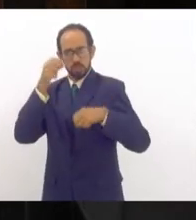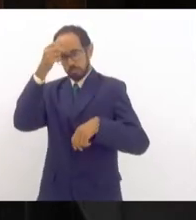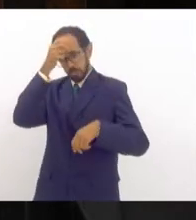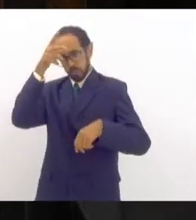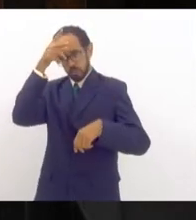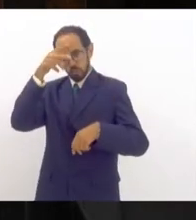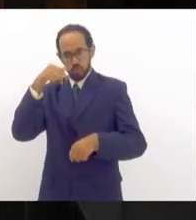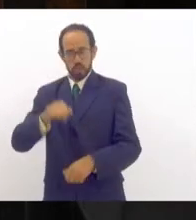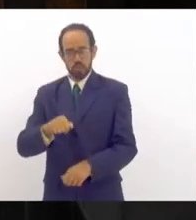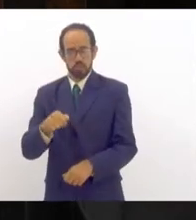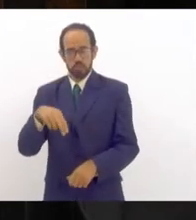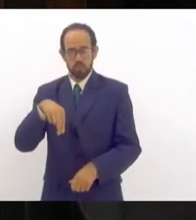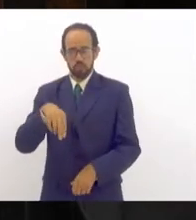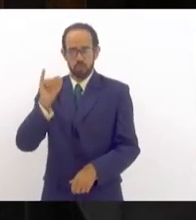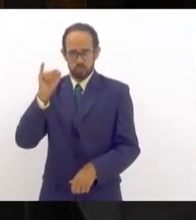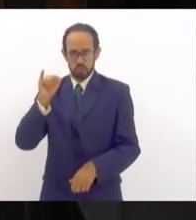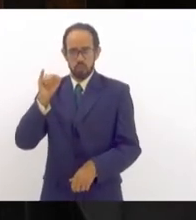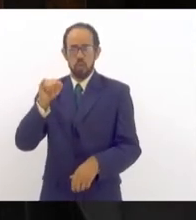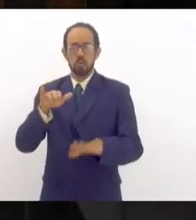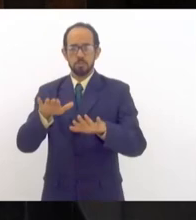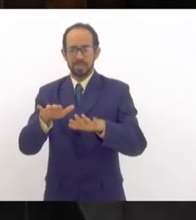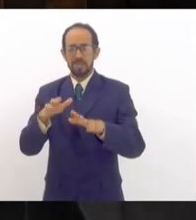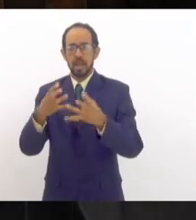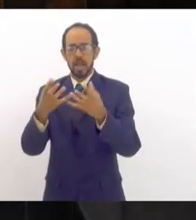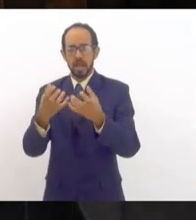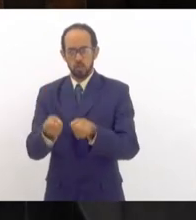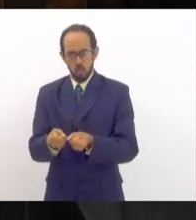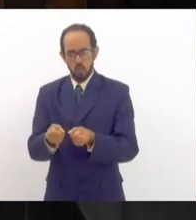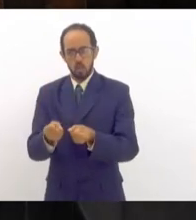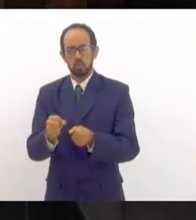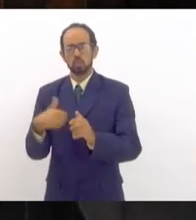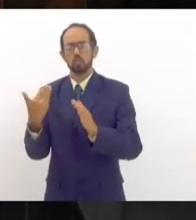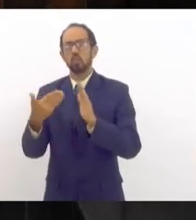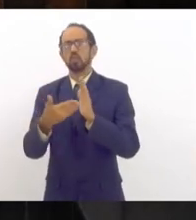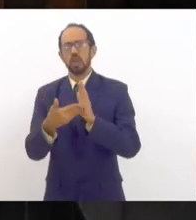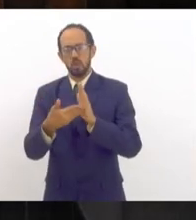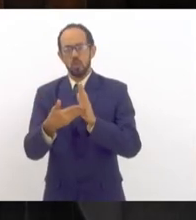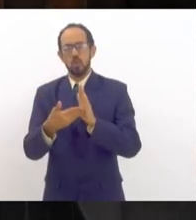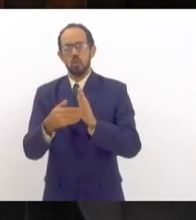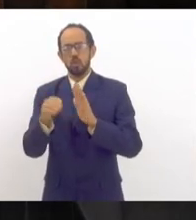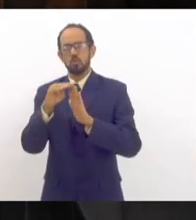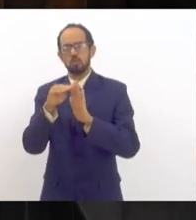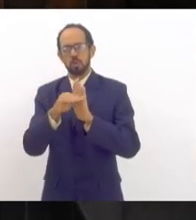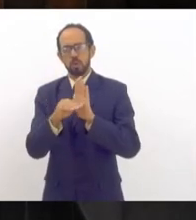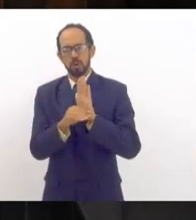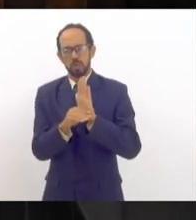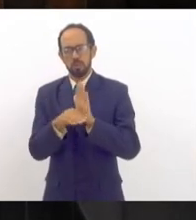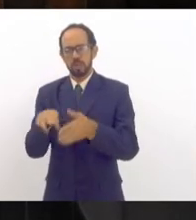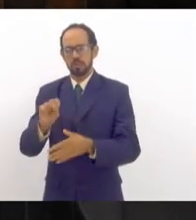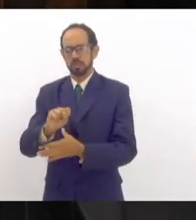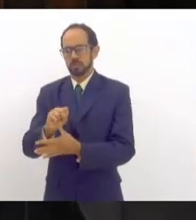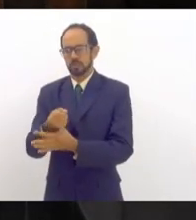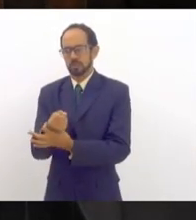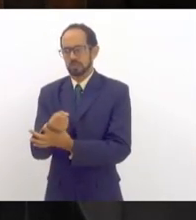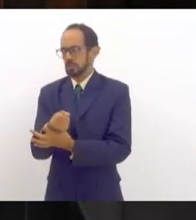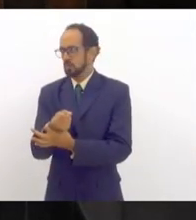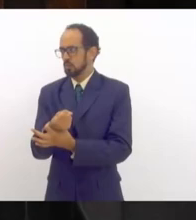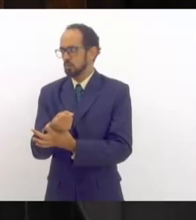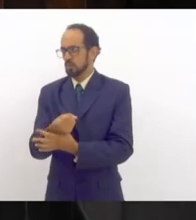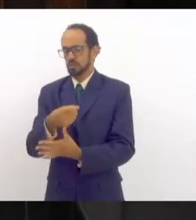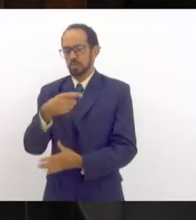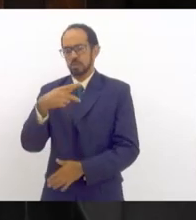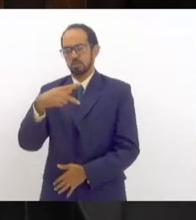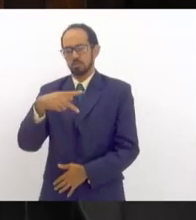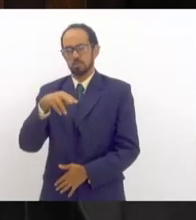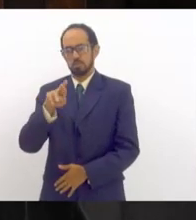Nova Iguaçu mas tenha Arcado integralmente com um programa segurança comprou o